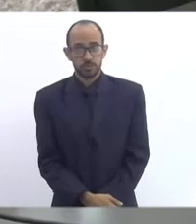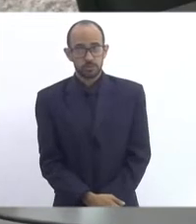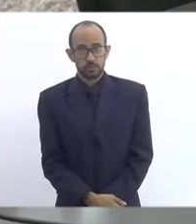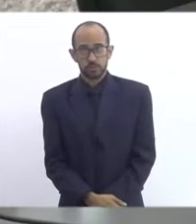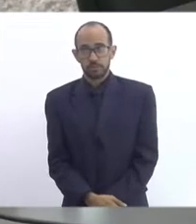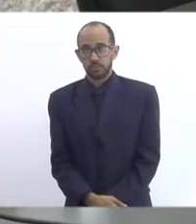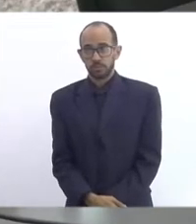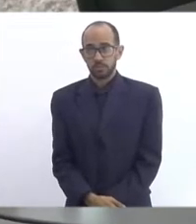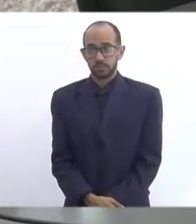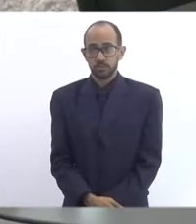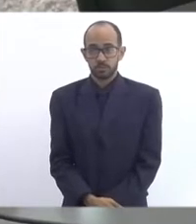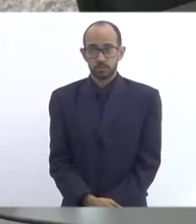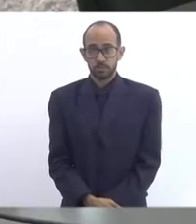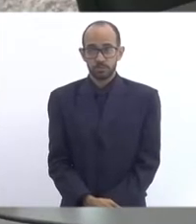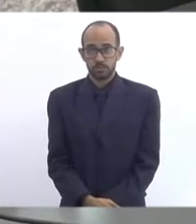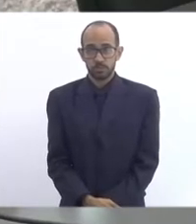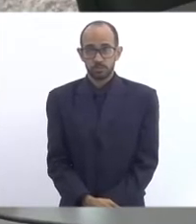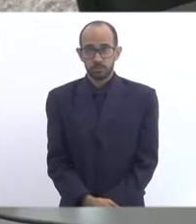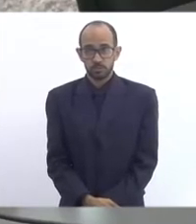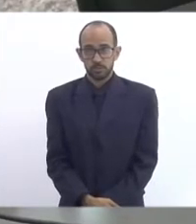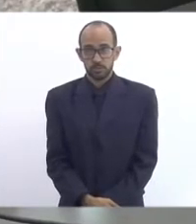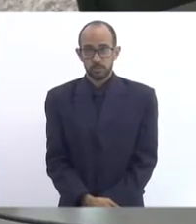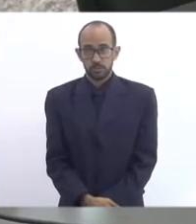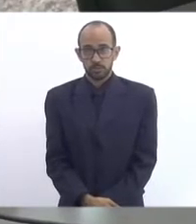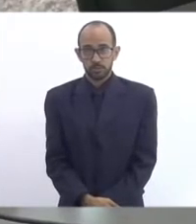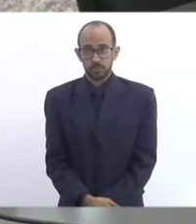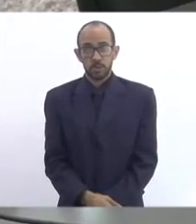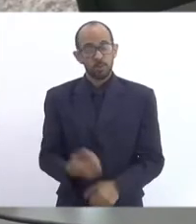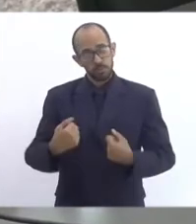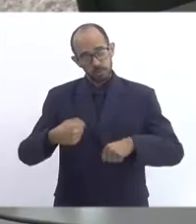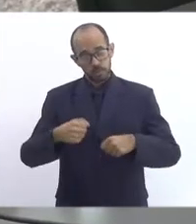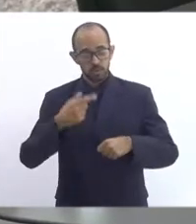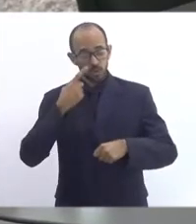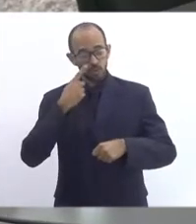Como é que é? Eu vou pedir vistas, o 9. Eu preciso fazer uma...